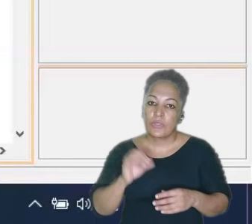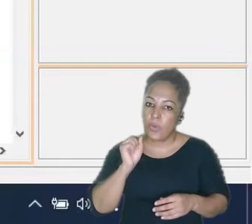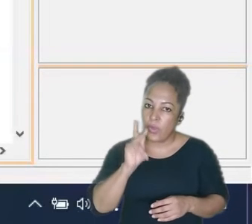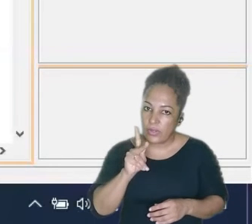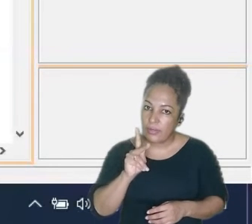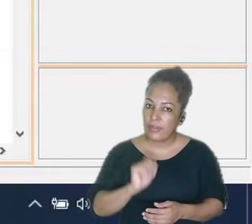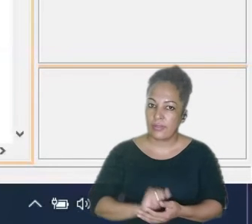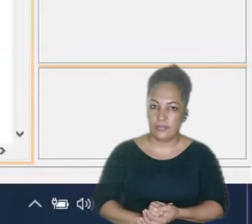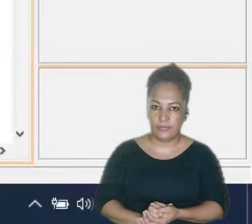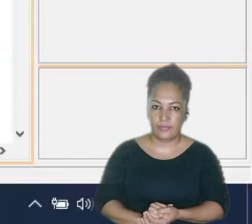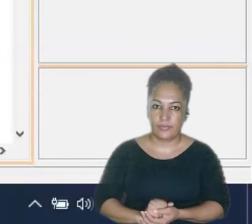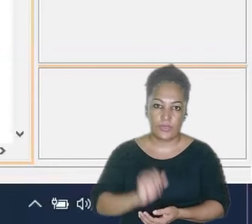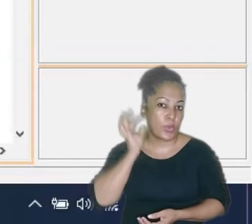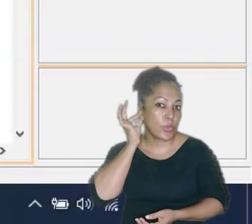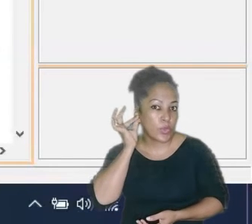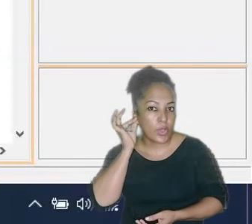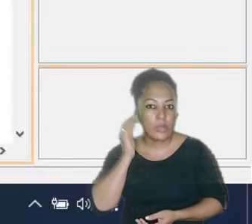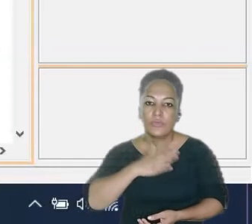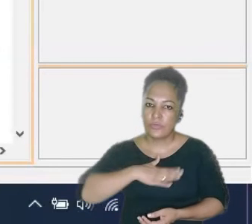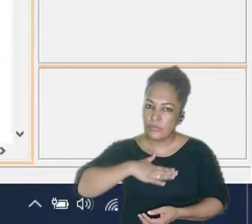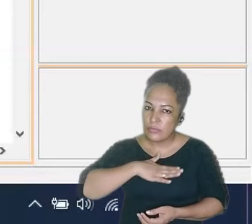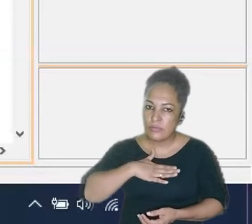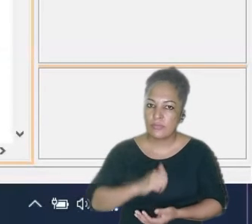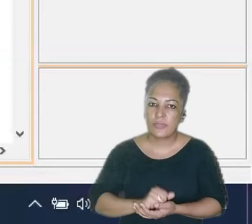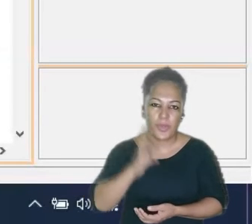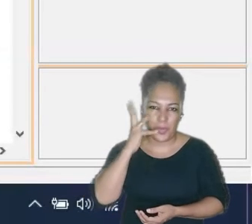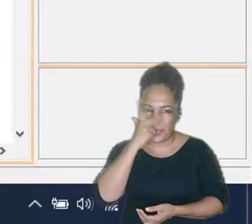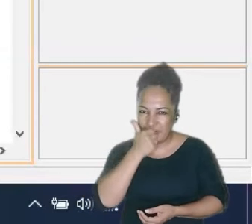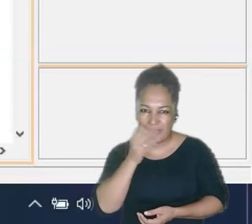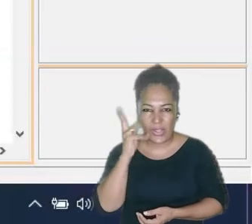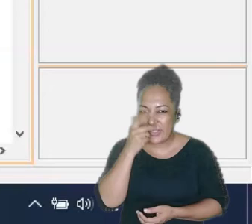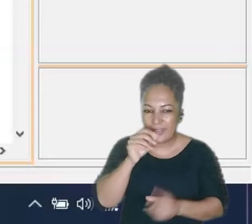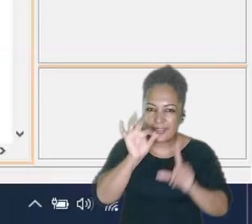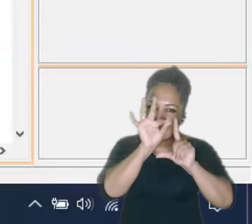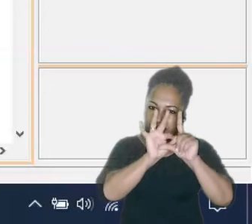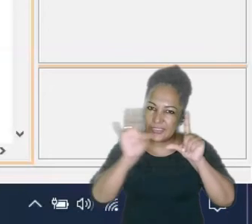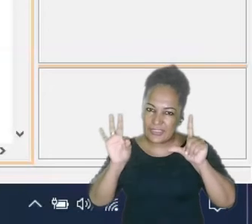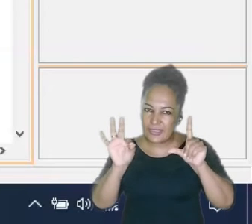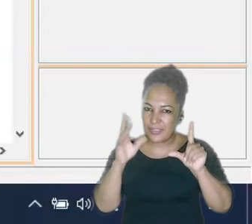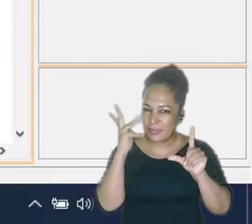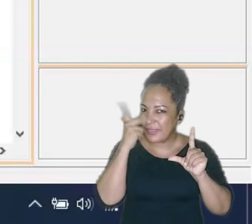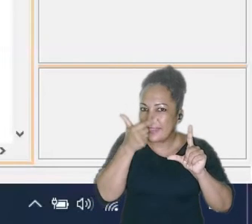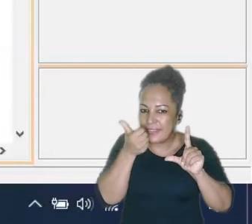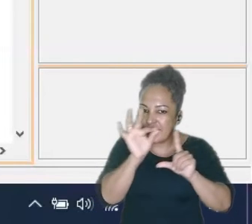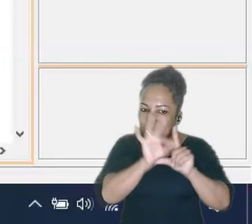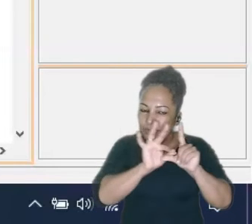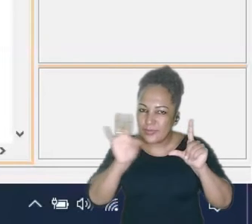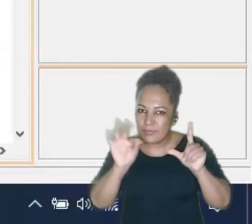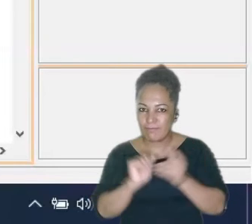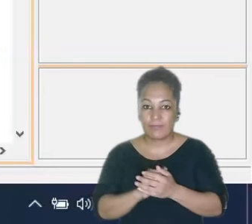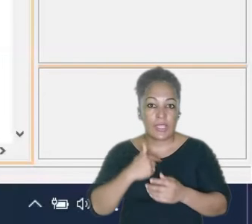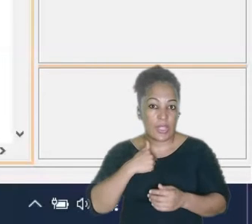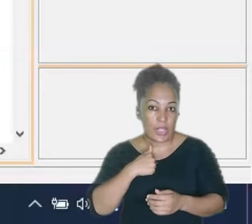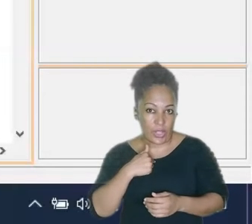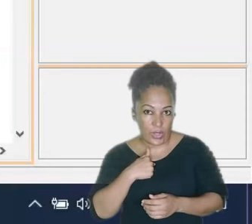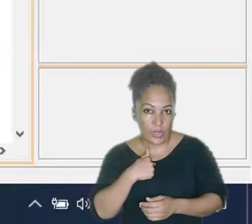aqui vai ser o relacionamento. Show demais, galera! Top! Estão gostando? Bonito, né? Olha que lindo esse diagrama, gente. Coisa mais top